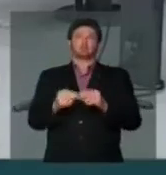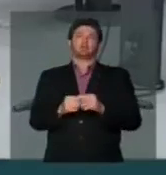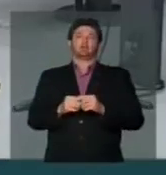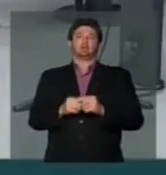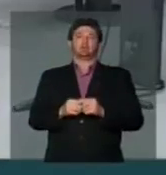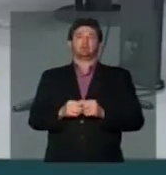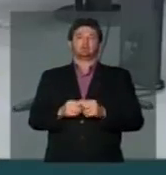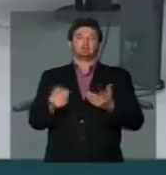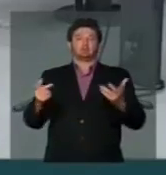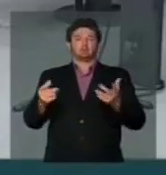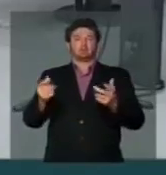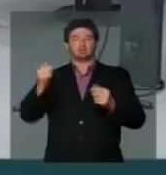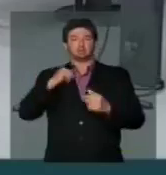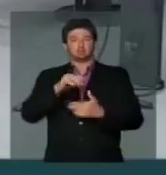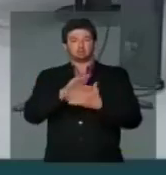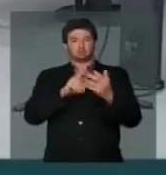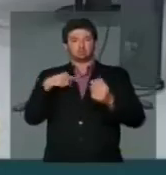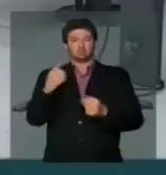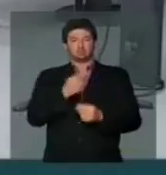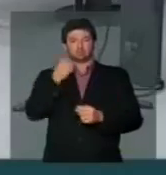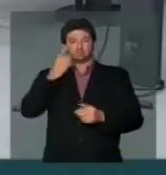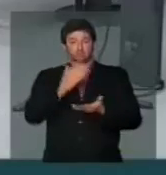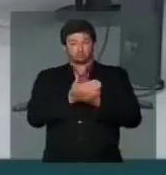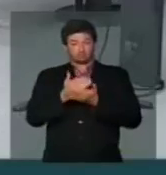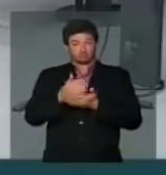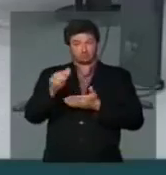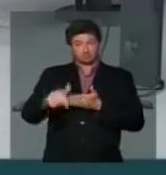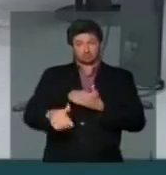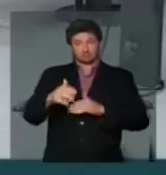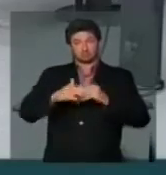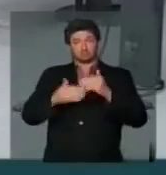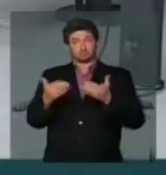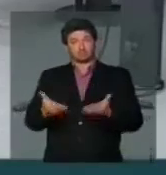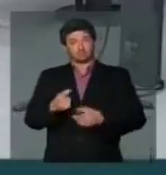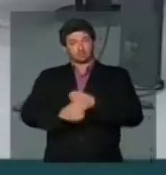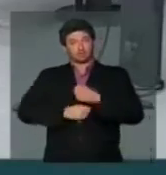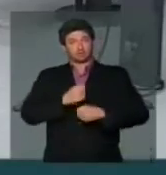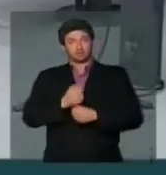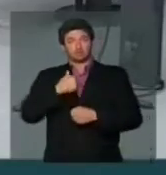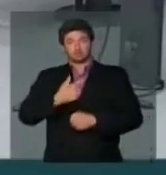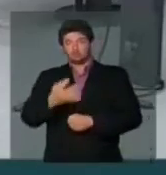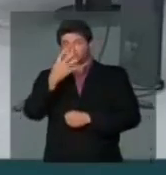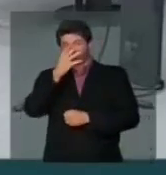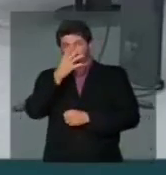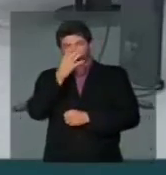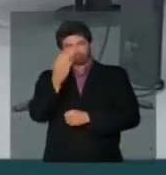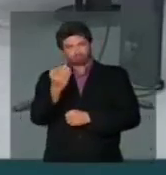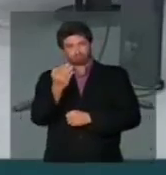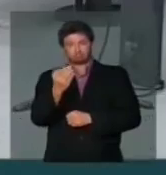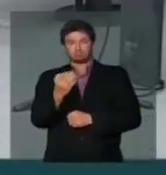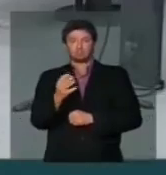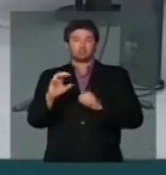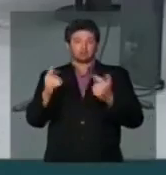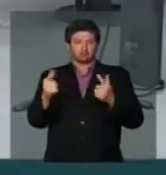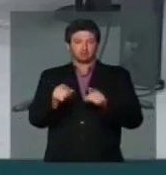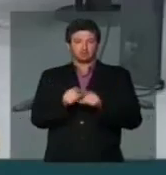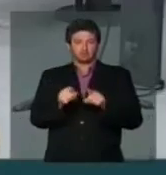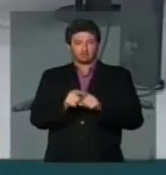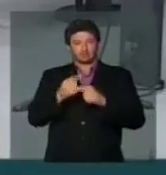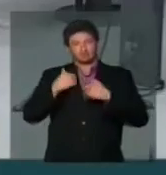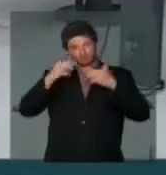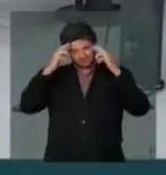dúvida alguma, de inspiração a todos nós parlamentares que iniciamos nessa casa esse ano. Tem toda a minha admiração, além, é claro, do meu